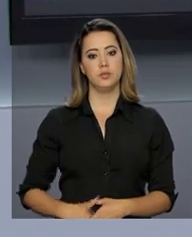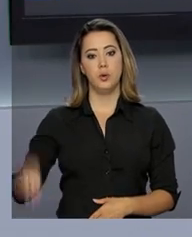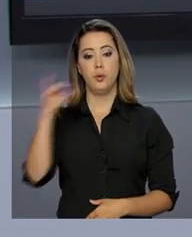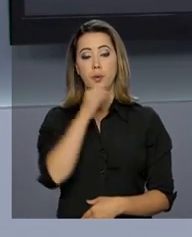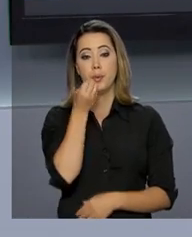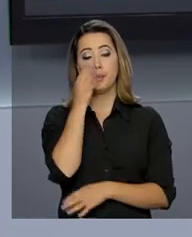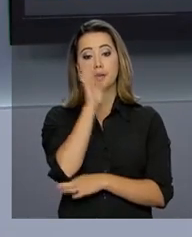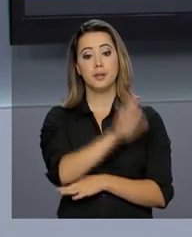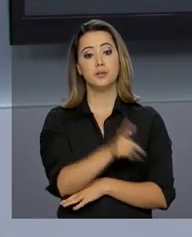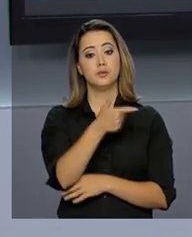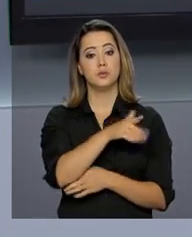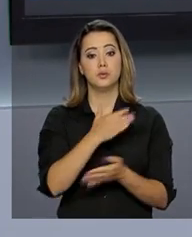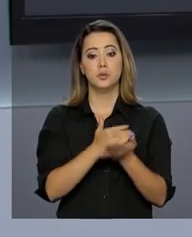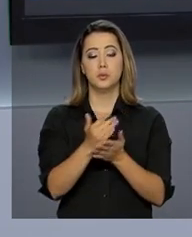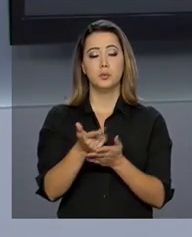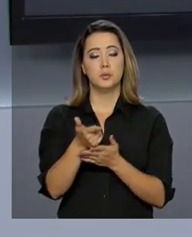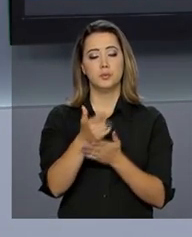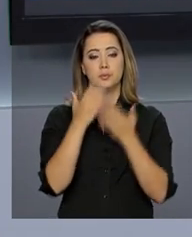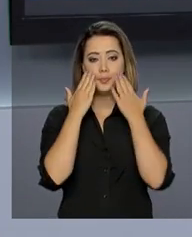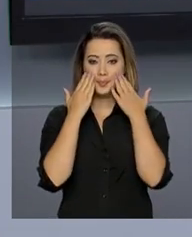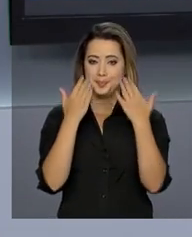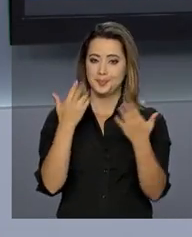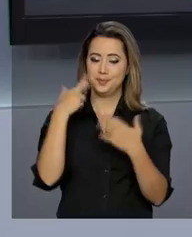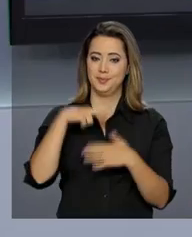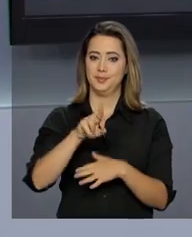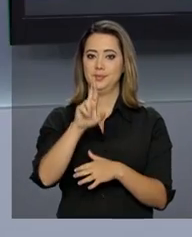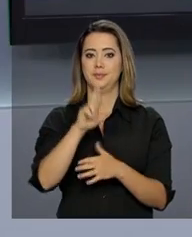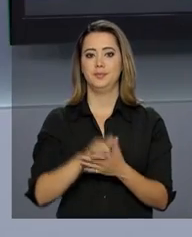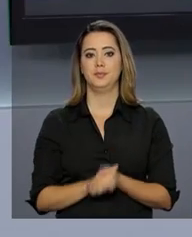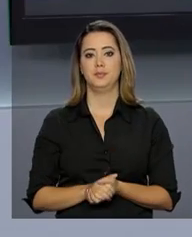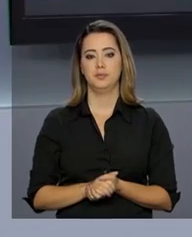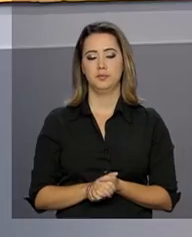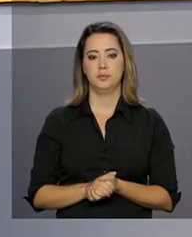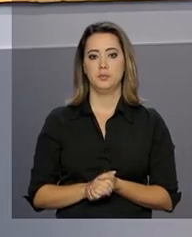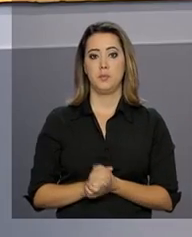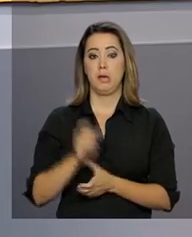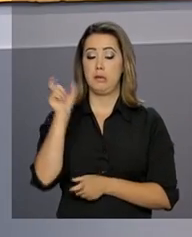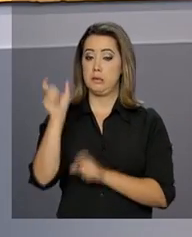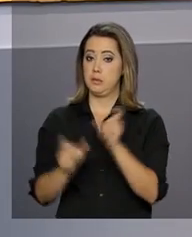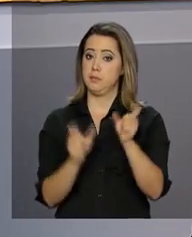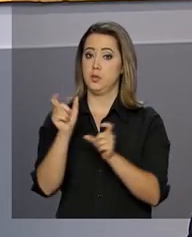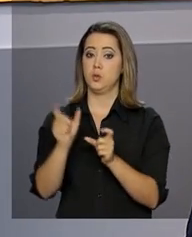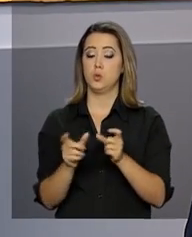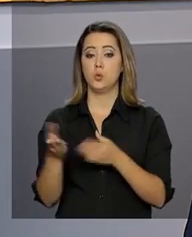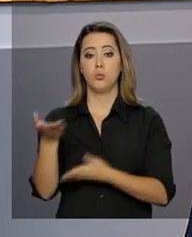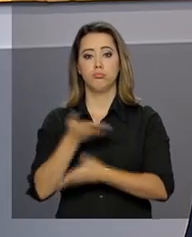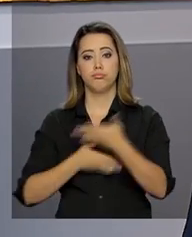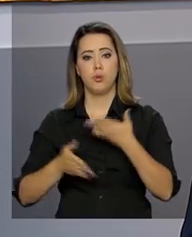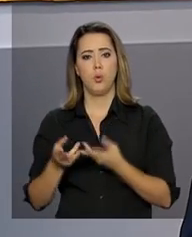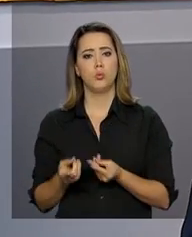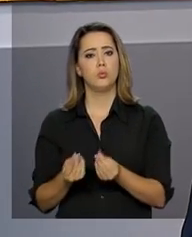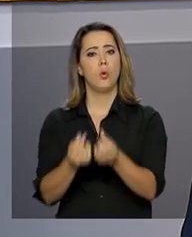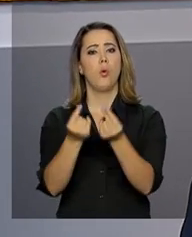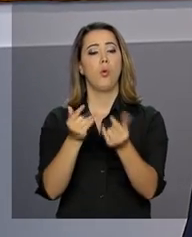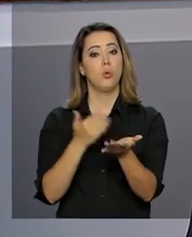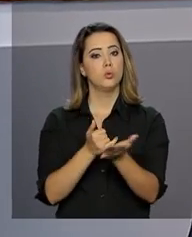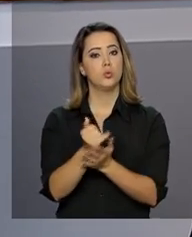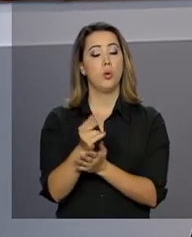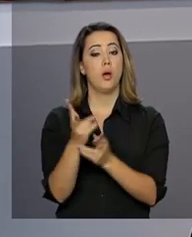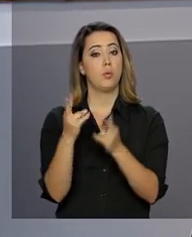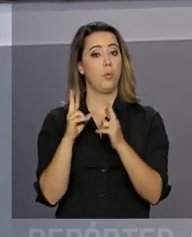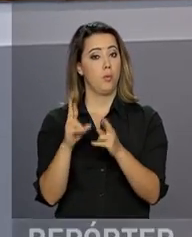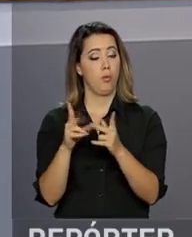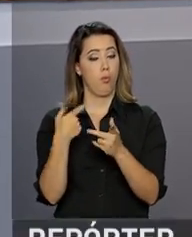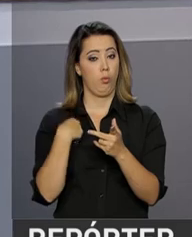Olá boa tarde começa agora mais uma edição do repórter NBR os analistas do mercado financeiro mantiveram as